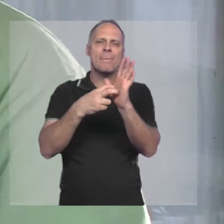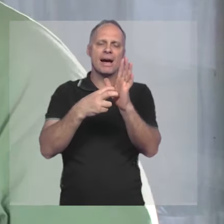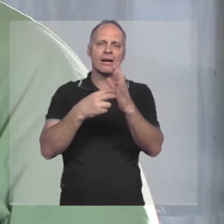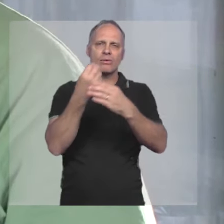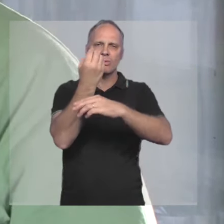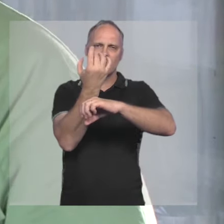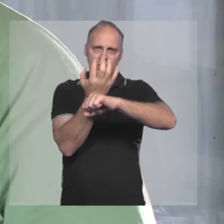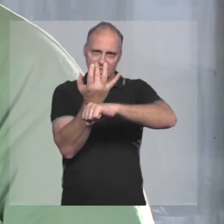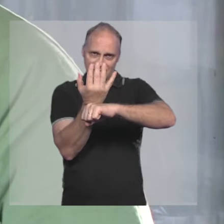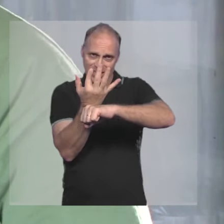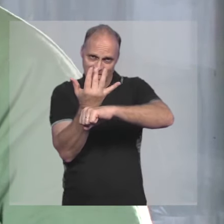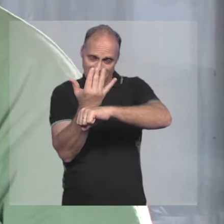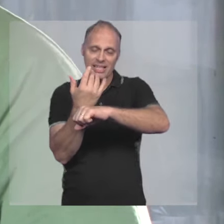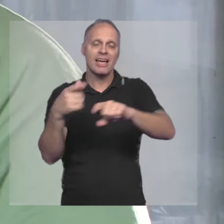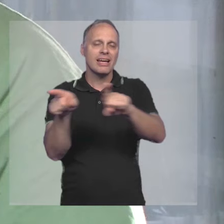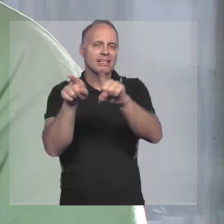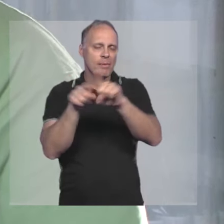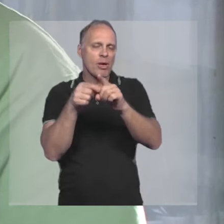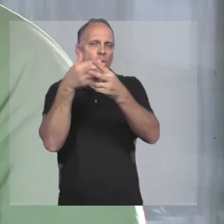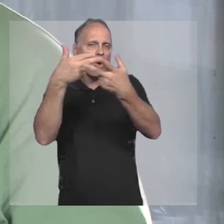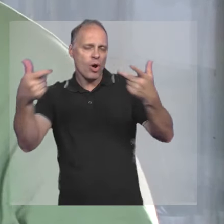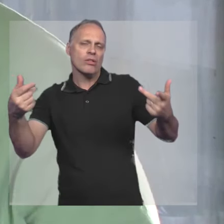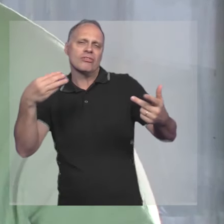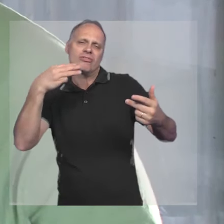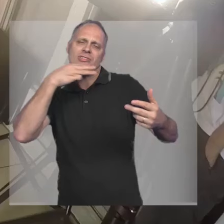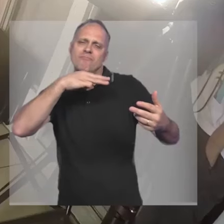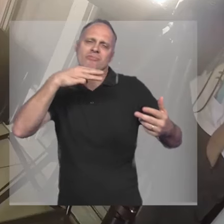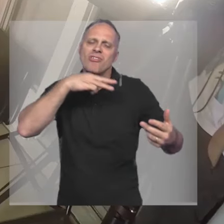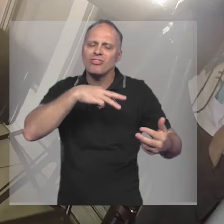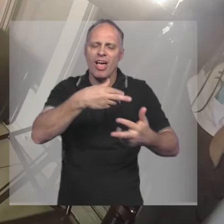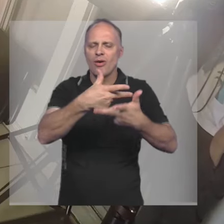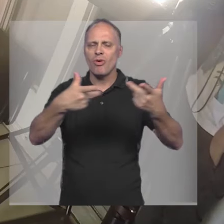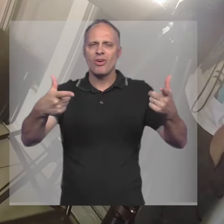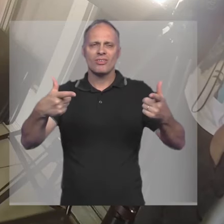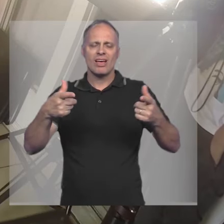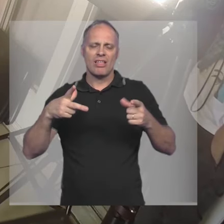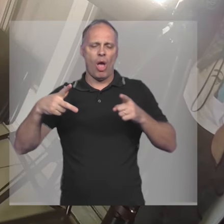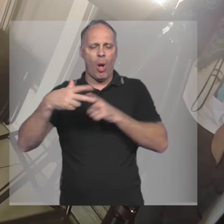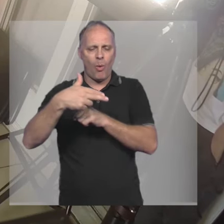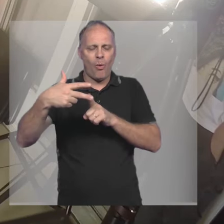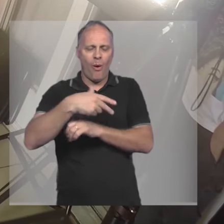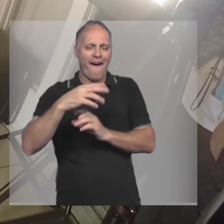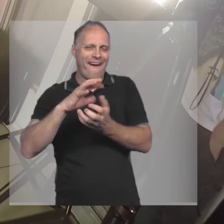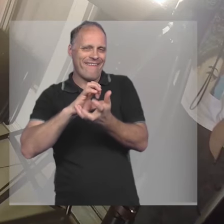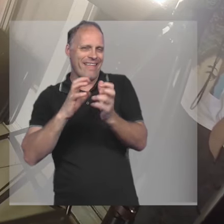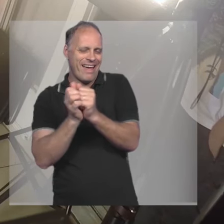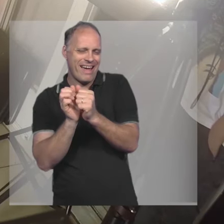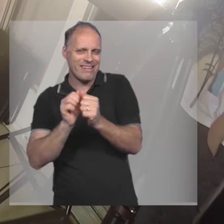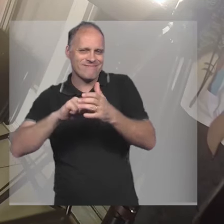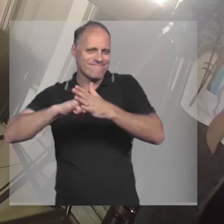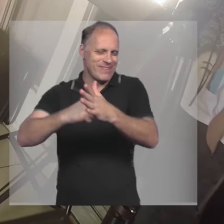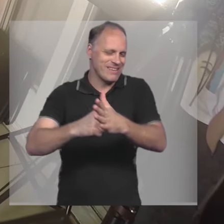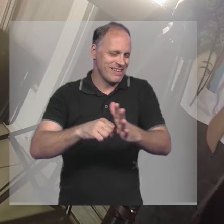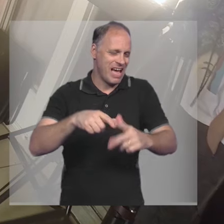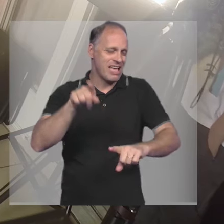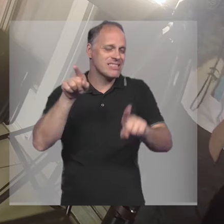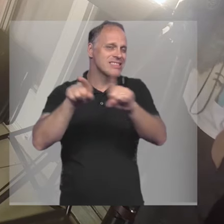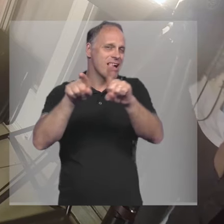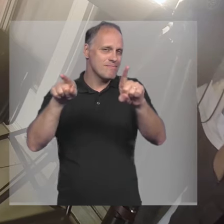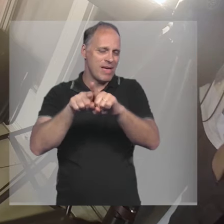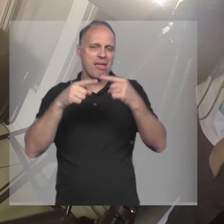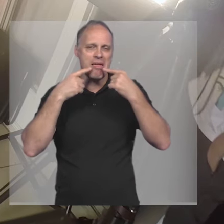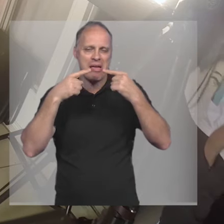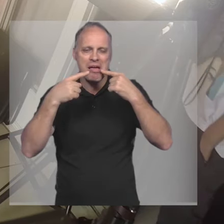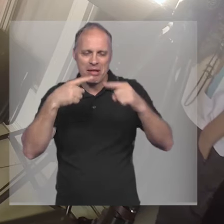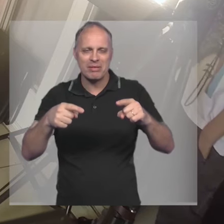e várias outras manifestações, não só de censura à arte, mas também na